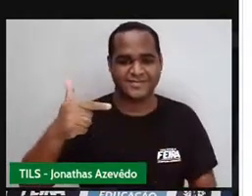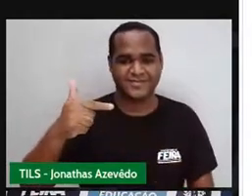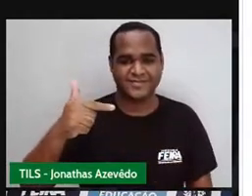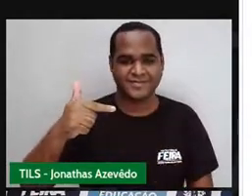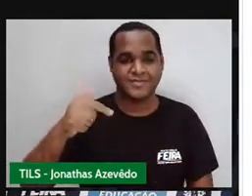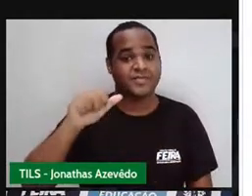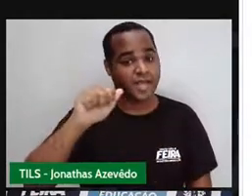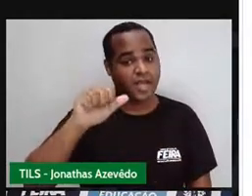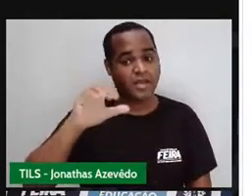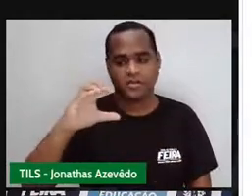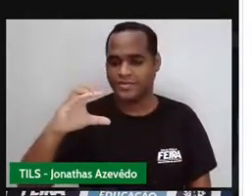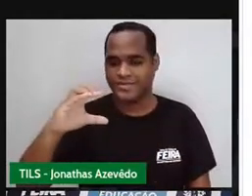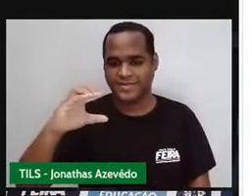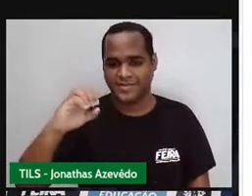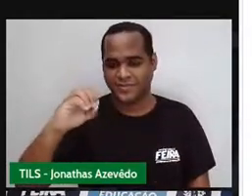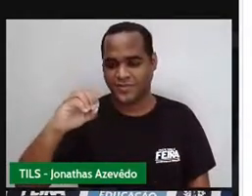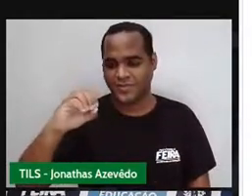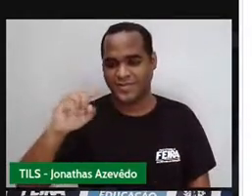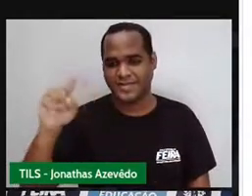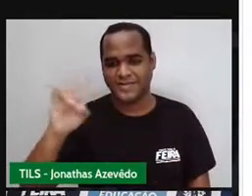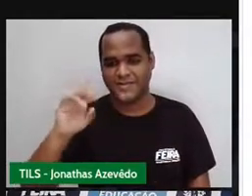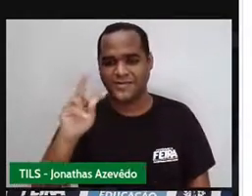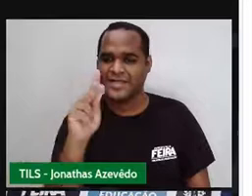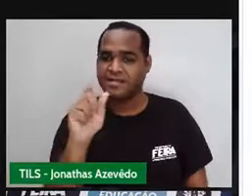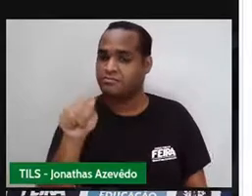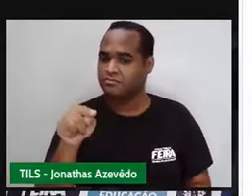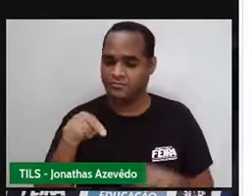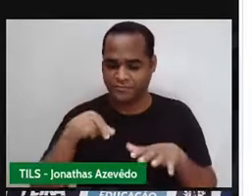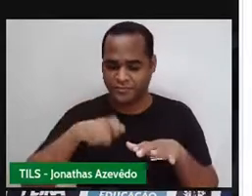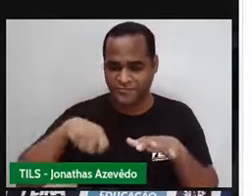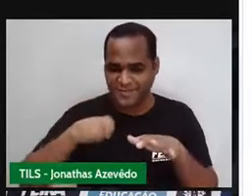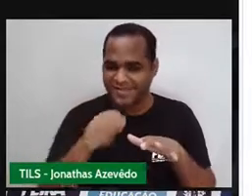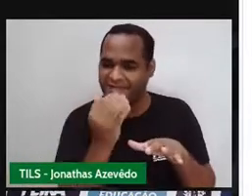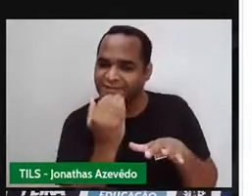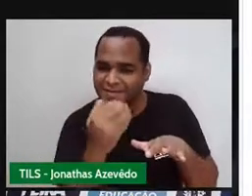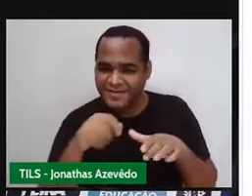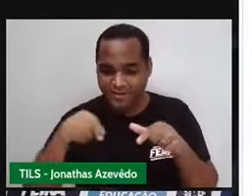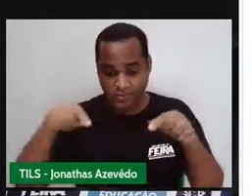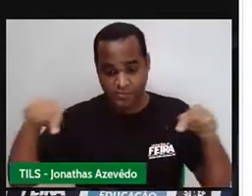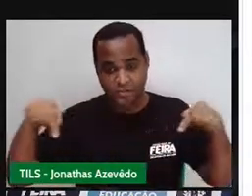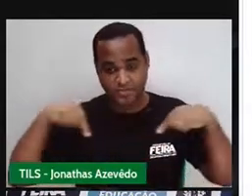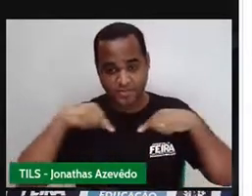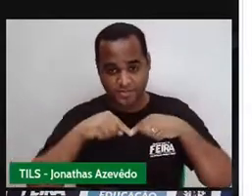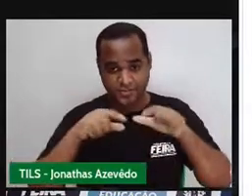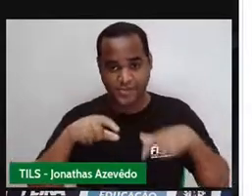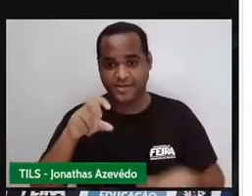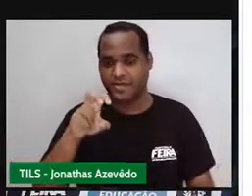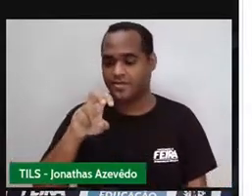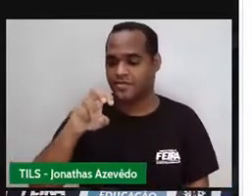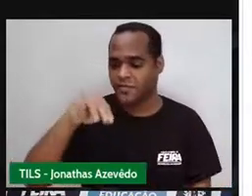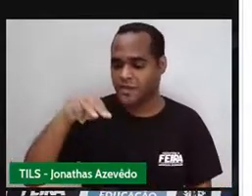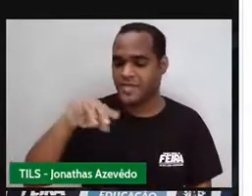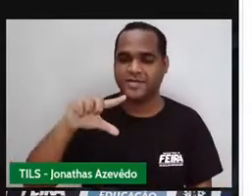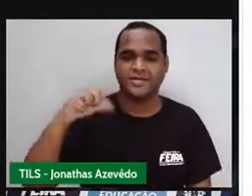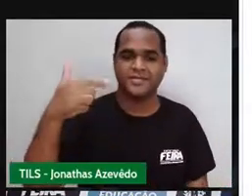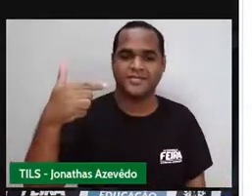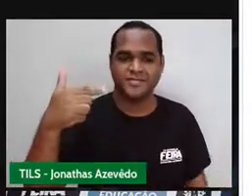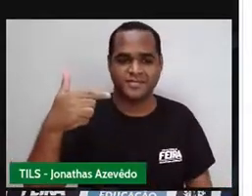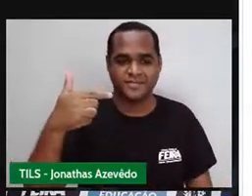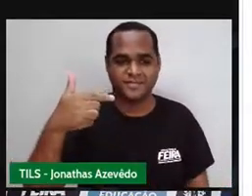e área da cozinha Vamos colocar aqui cinco metros o quadrado